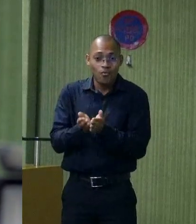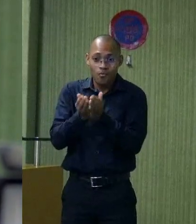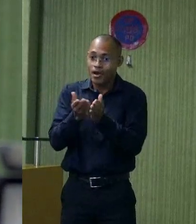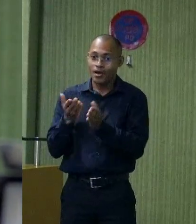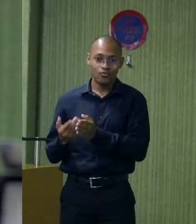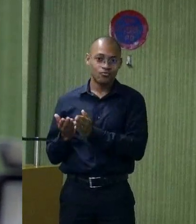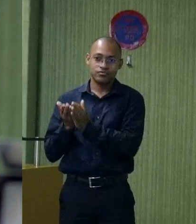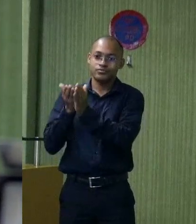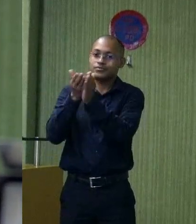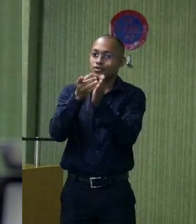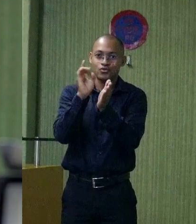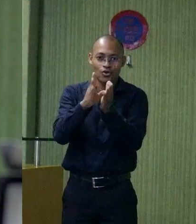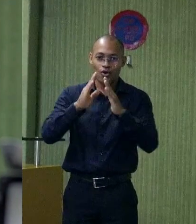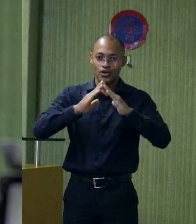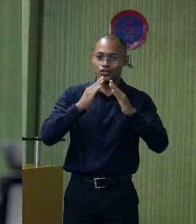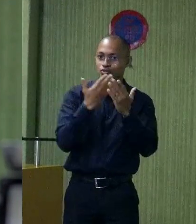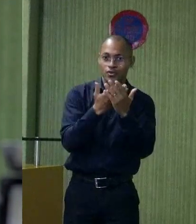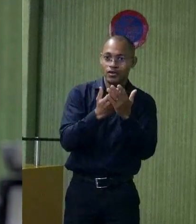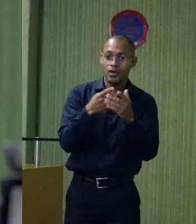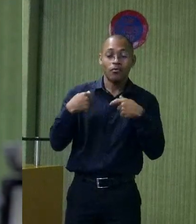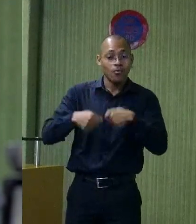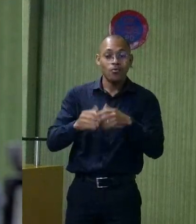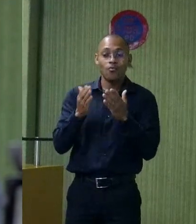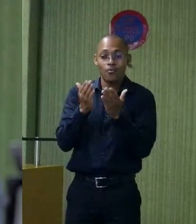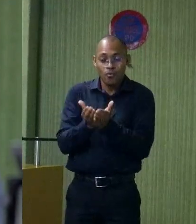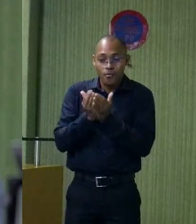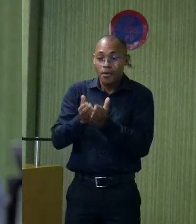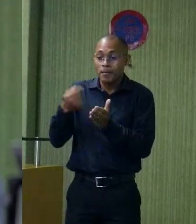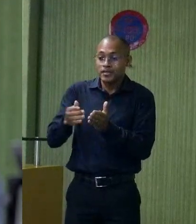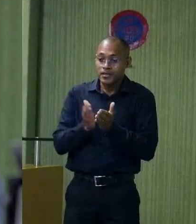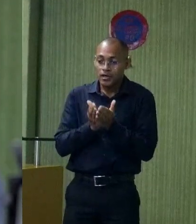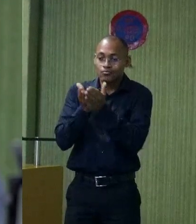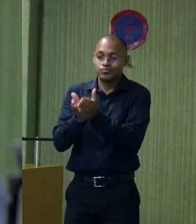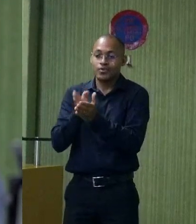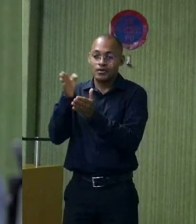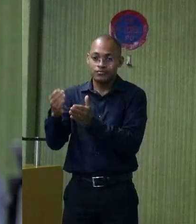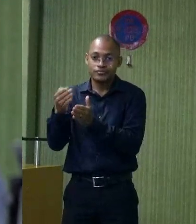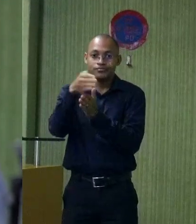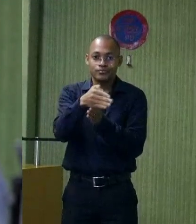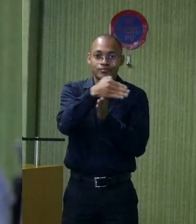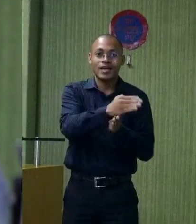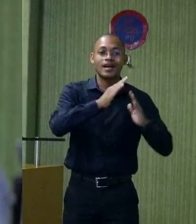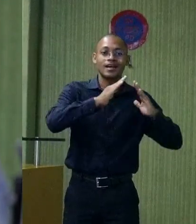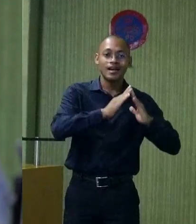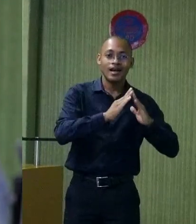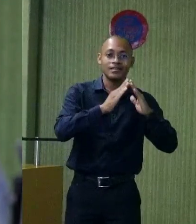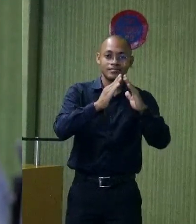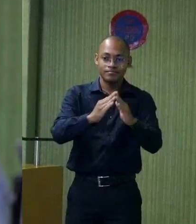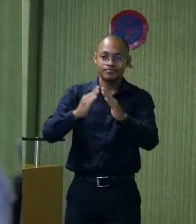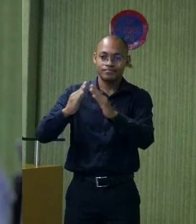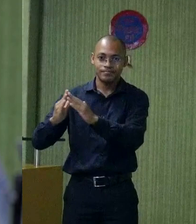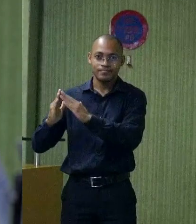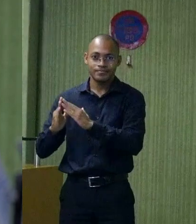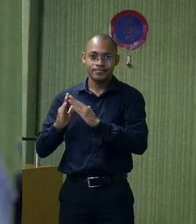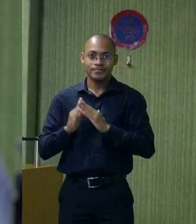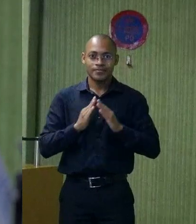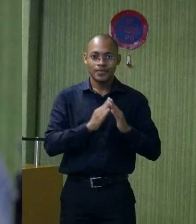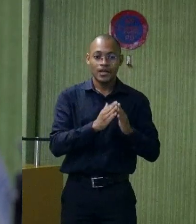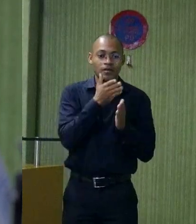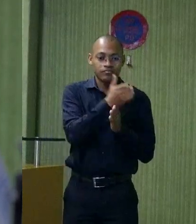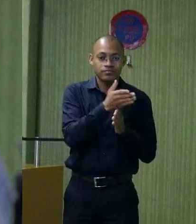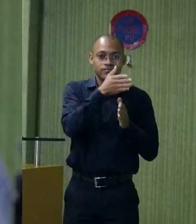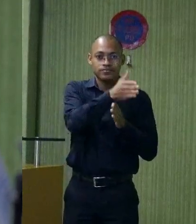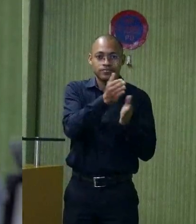escola o barco ele sai pegando os alunos nos ramais ele entra ali no onde onde moram as